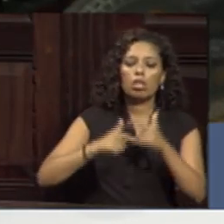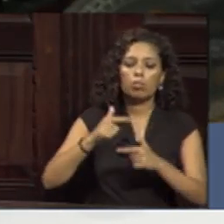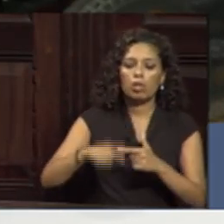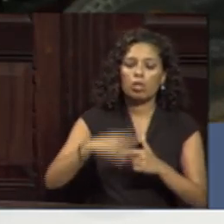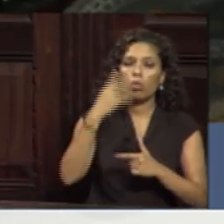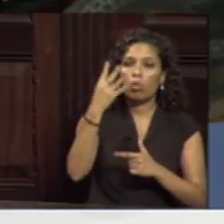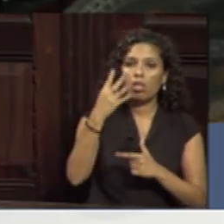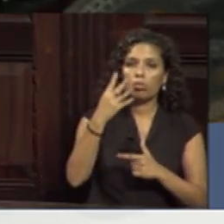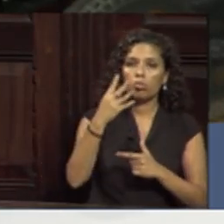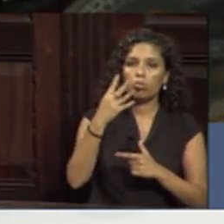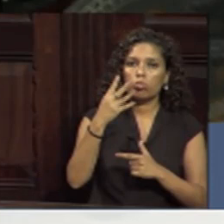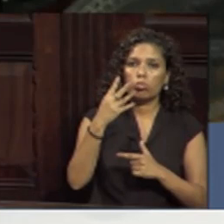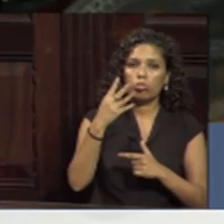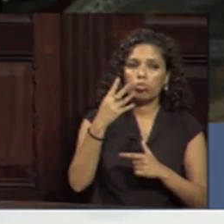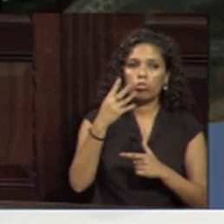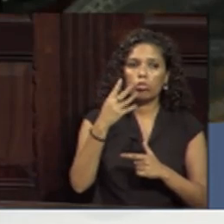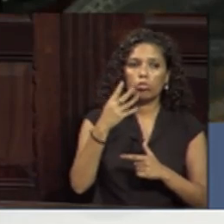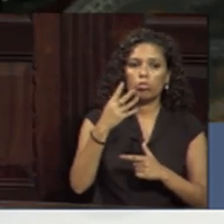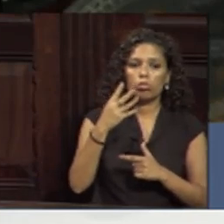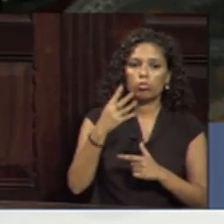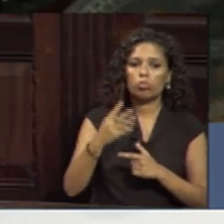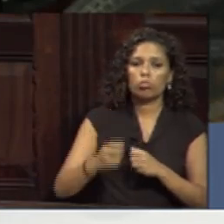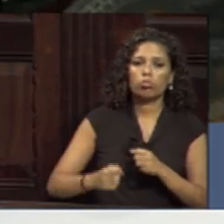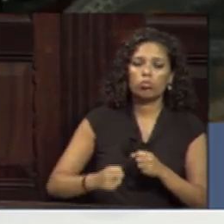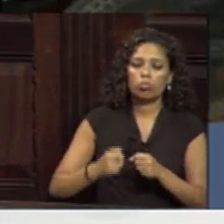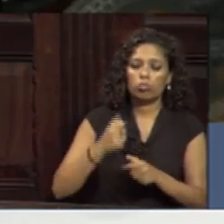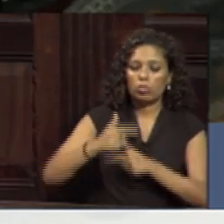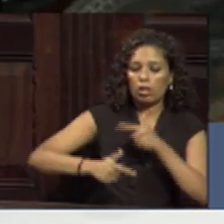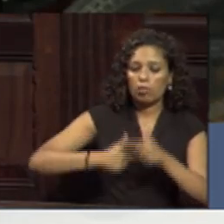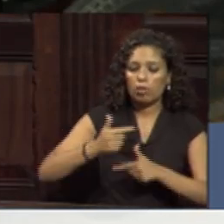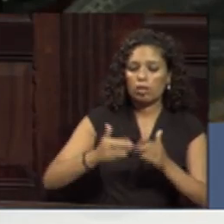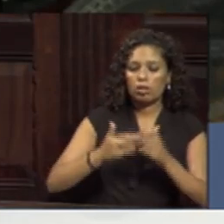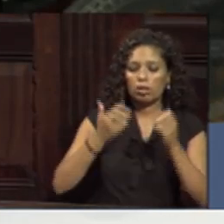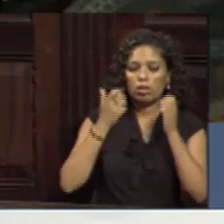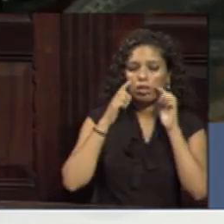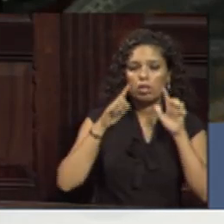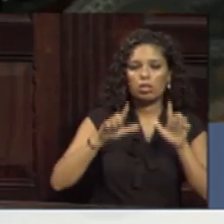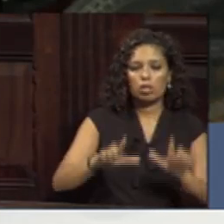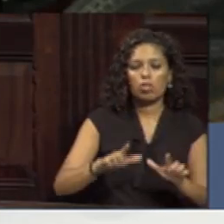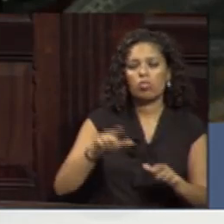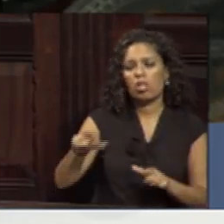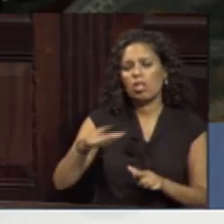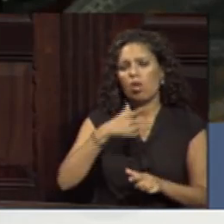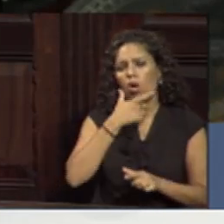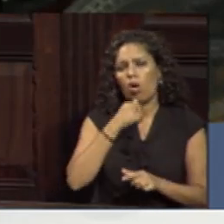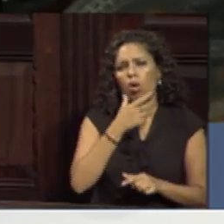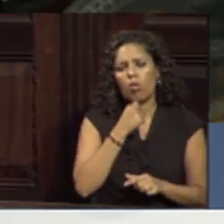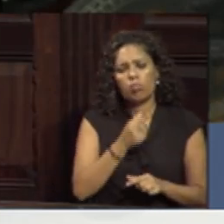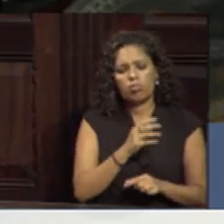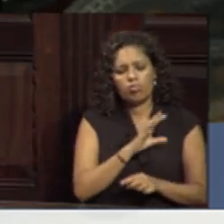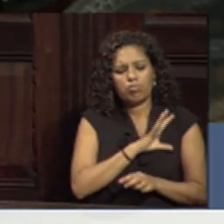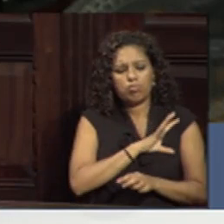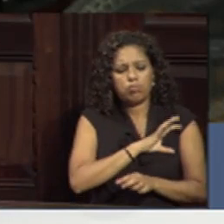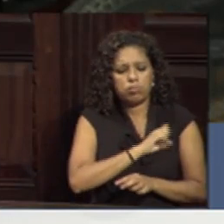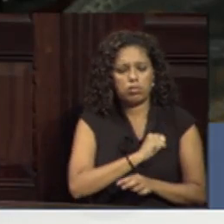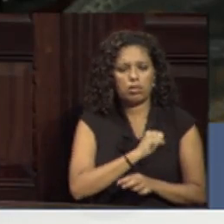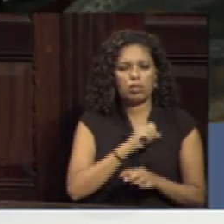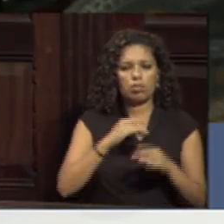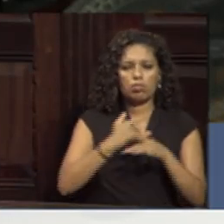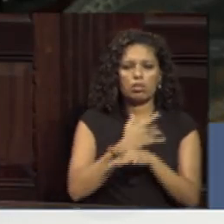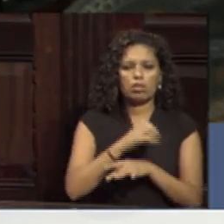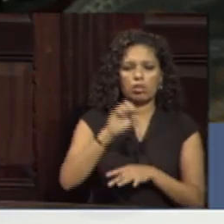da primeira Igreja Batista de São Gonçalo, um apaixonado por São Gonçalo, tem até